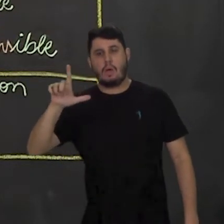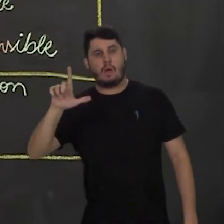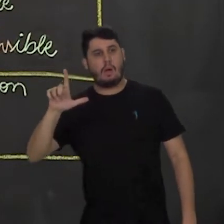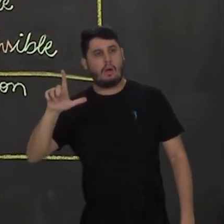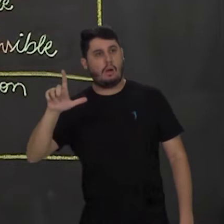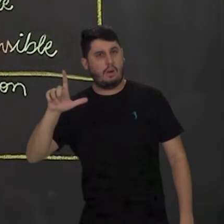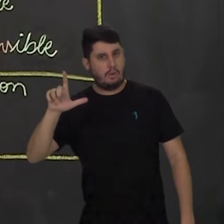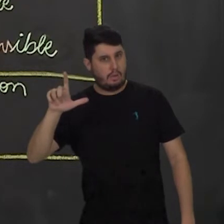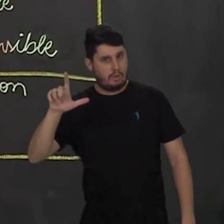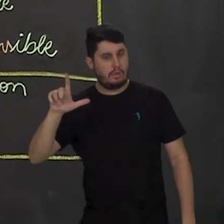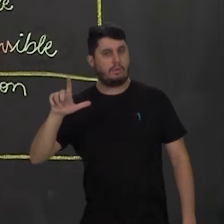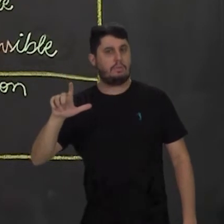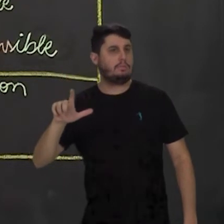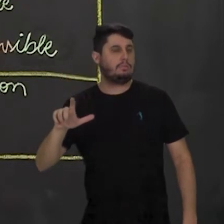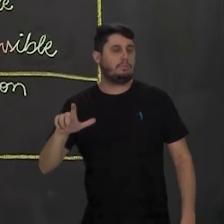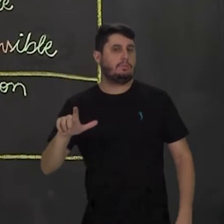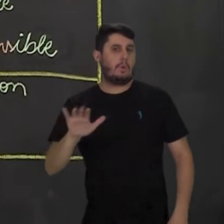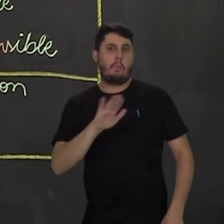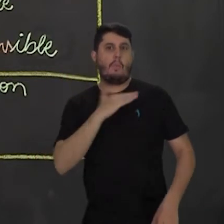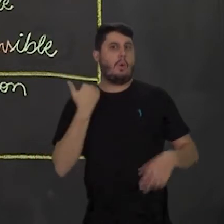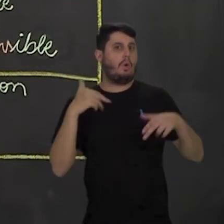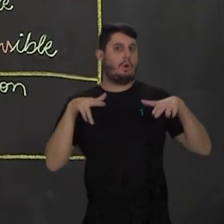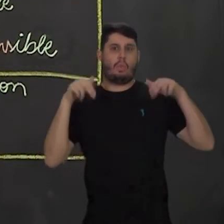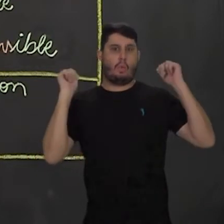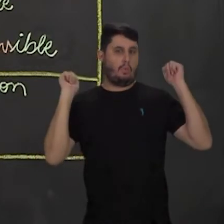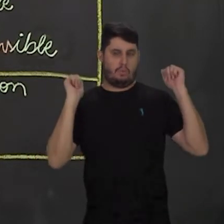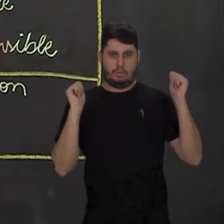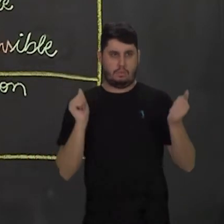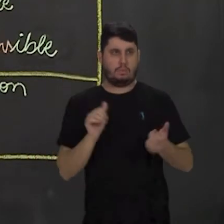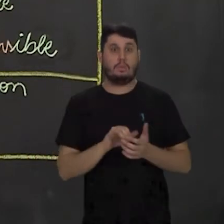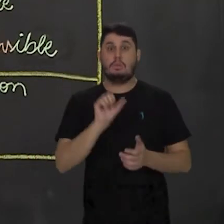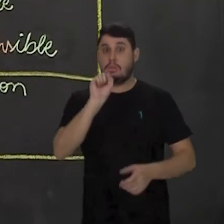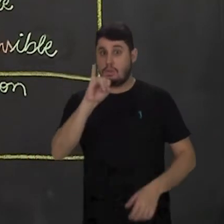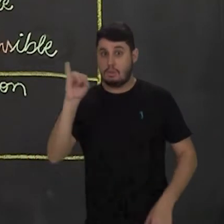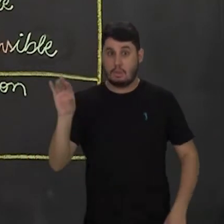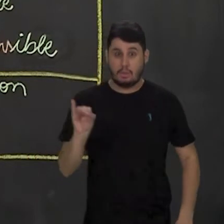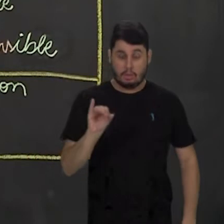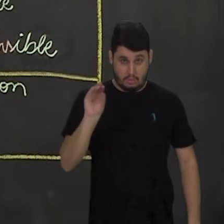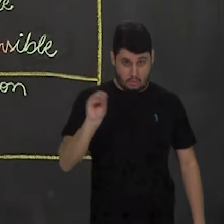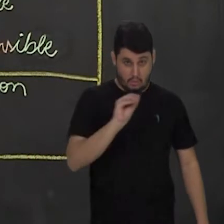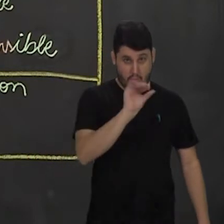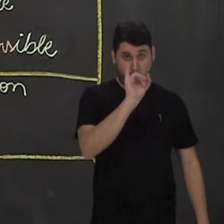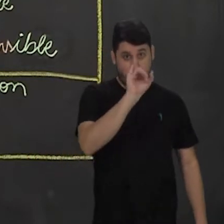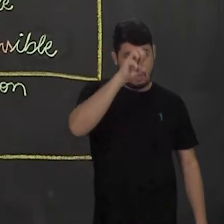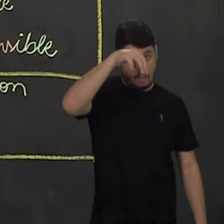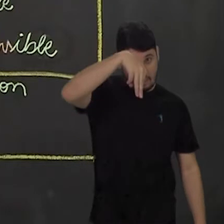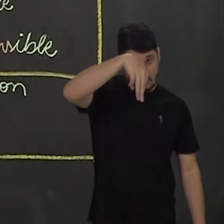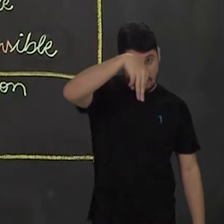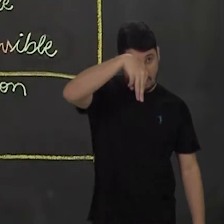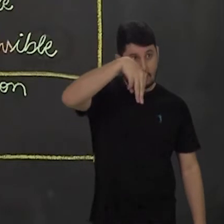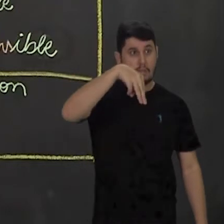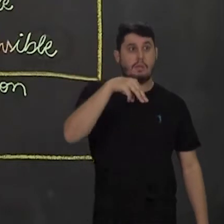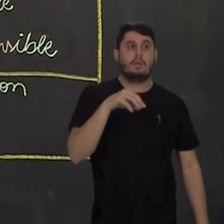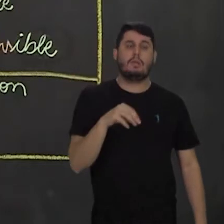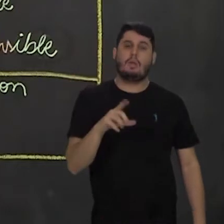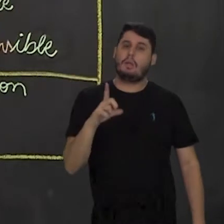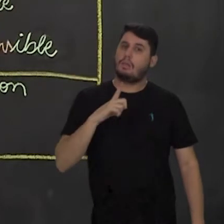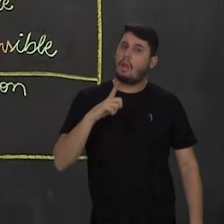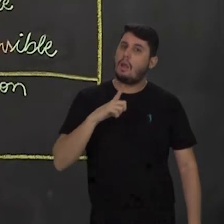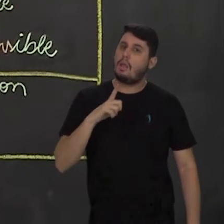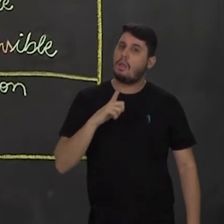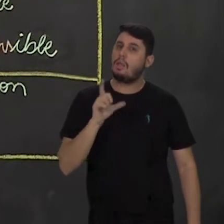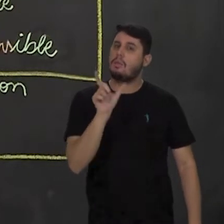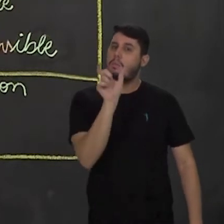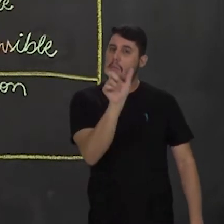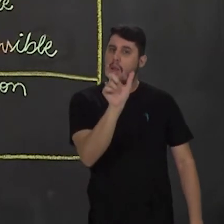inglês, mortal. Mortal. Se você colocar o M na frente e aí ficam dois M's mesmo em inglês, você tem a formação da